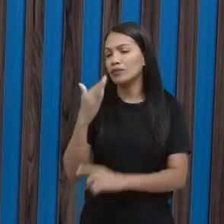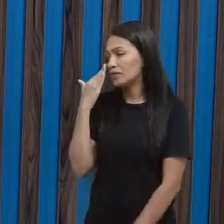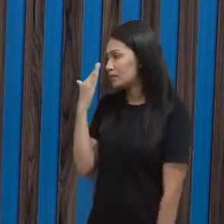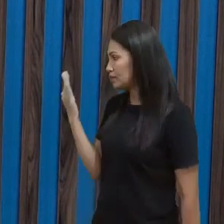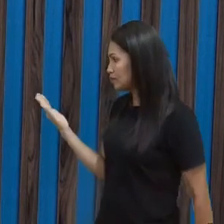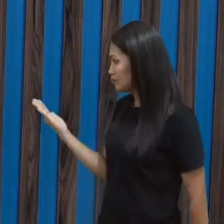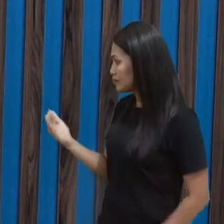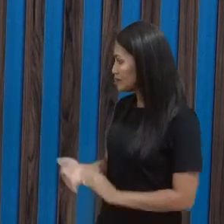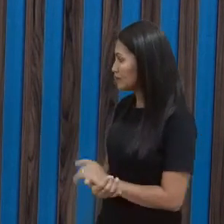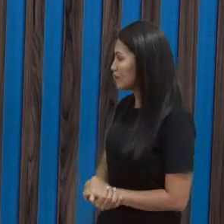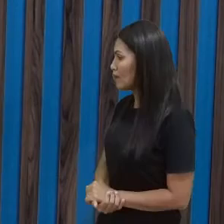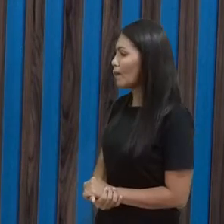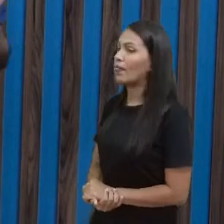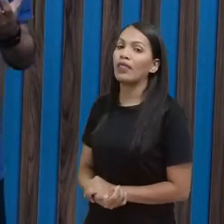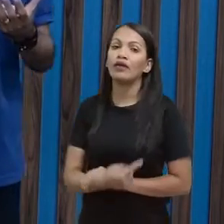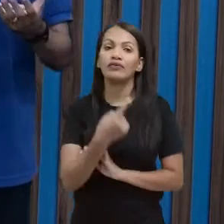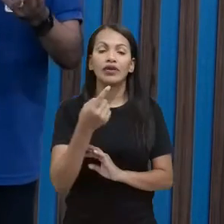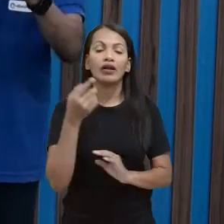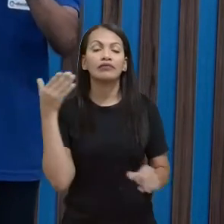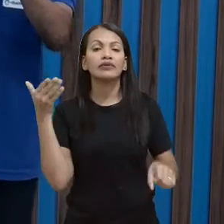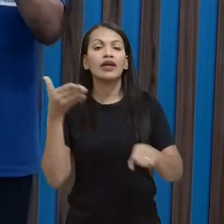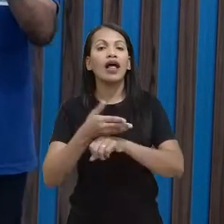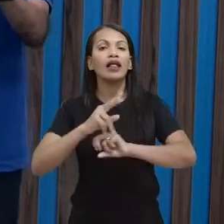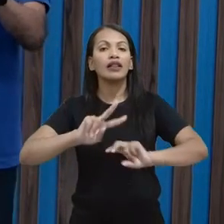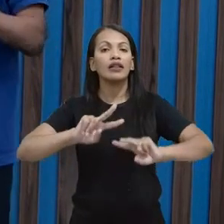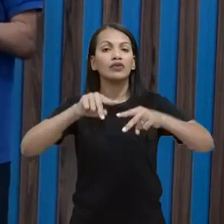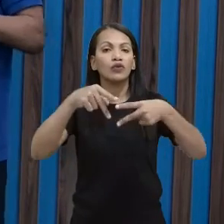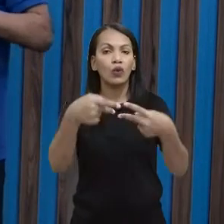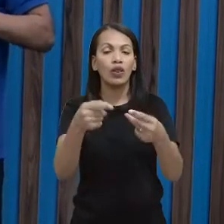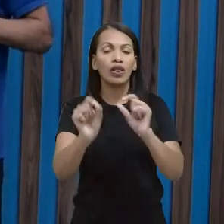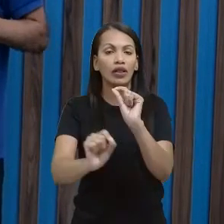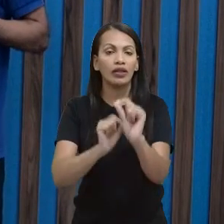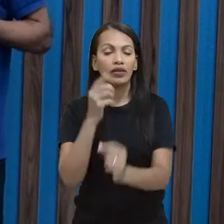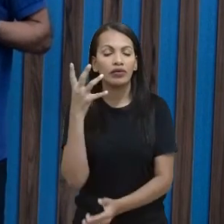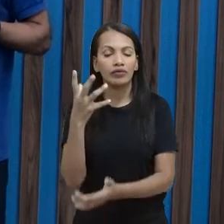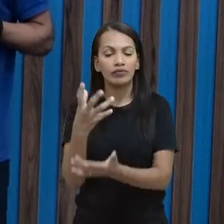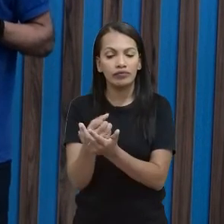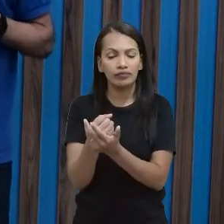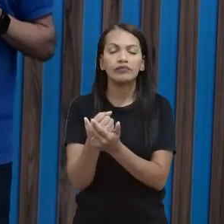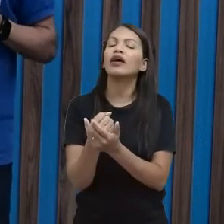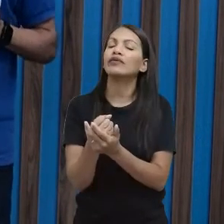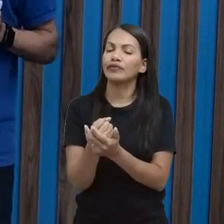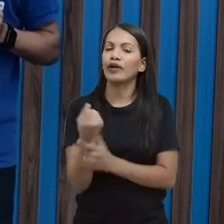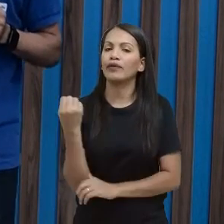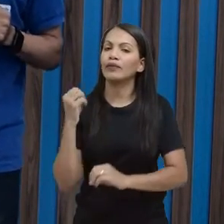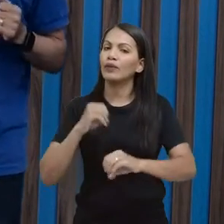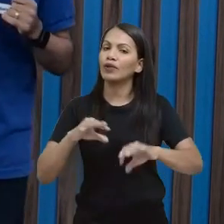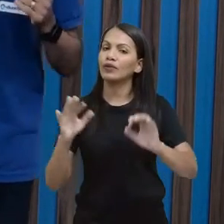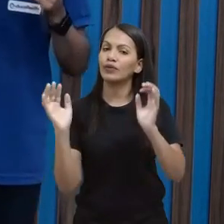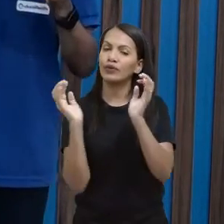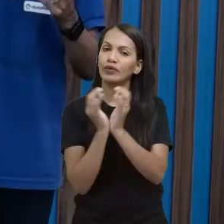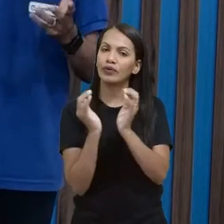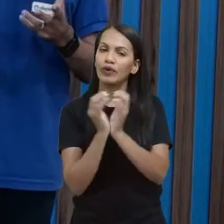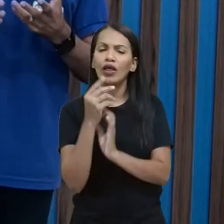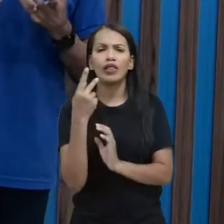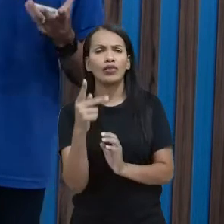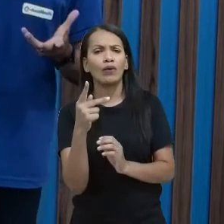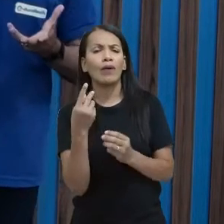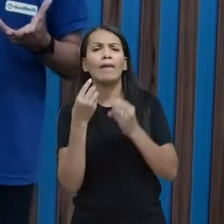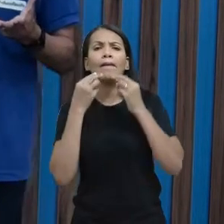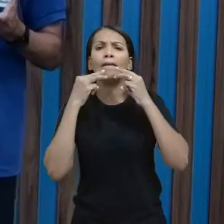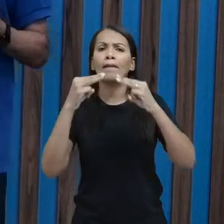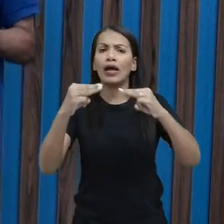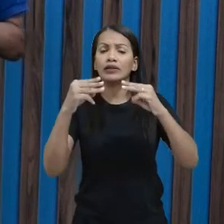esse link você vai conseguir clicar lá e baixar o aplicativo aí, Educa Recife. Você coloca a sua matrícula, sua